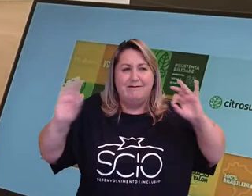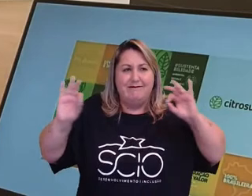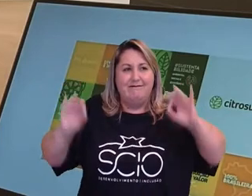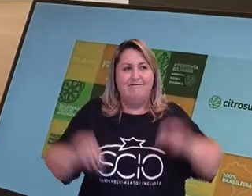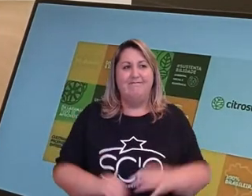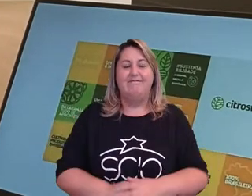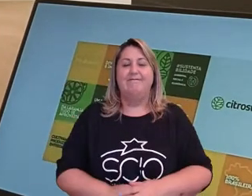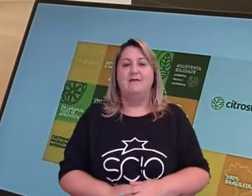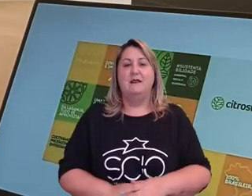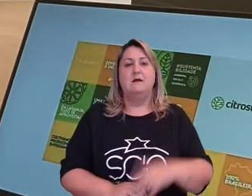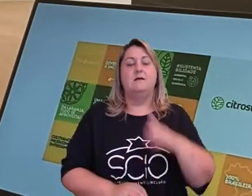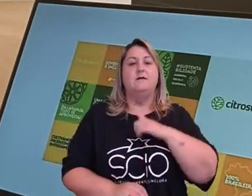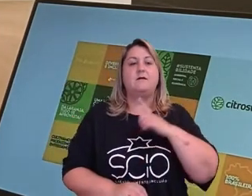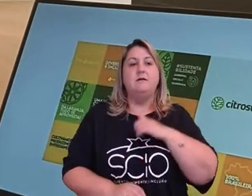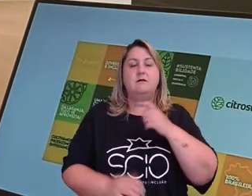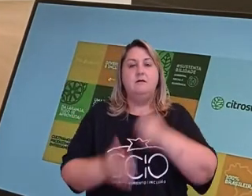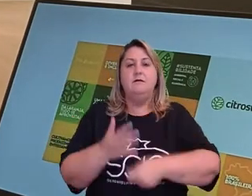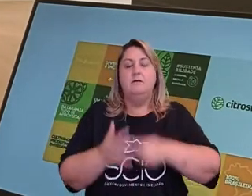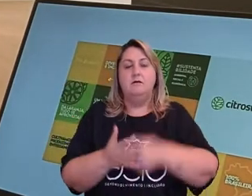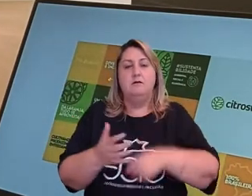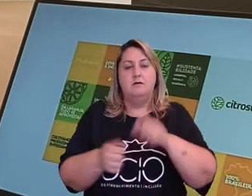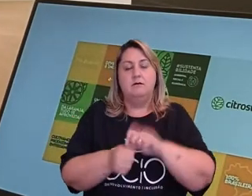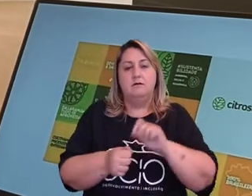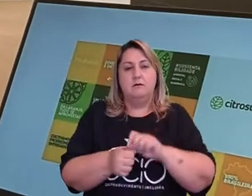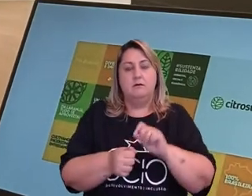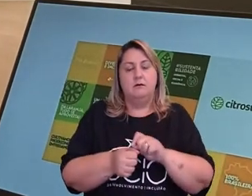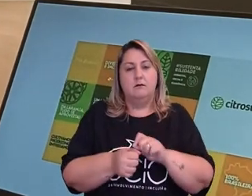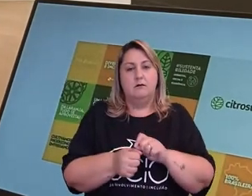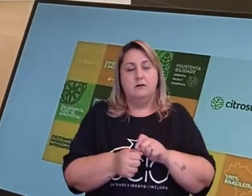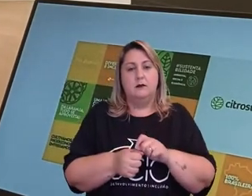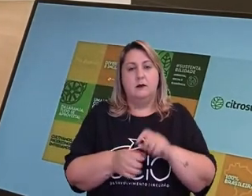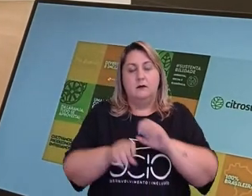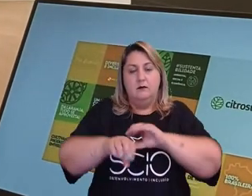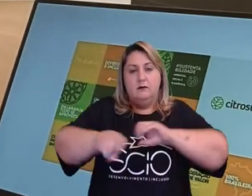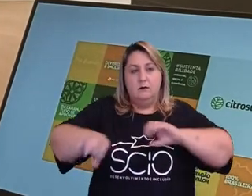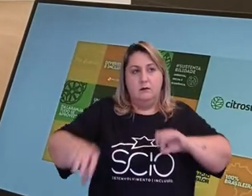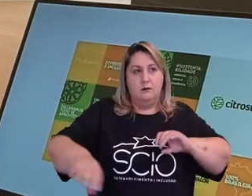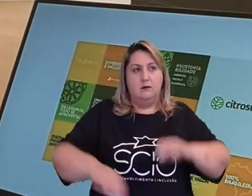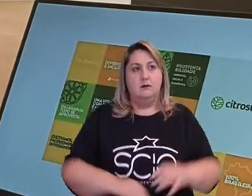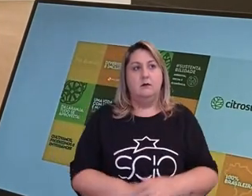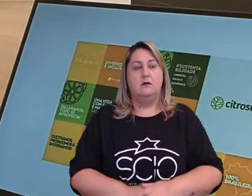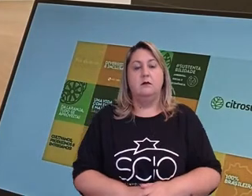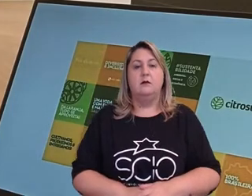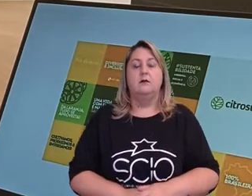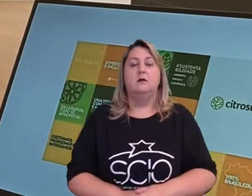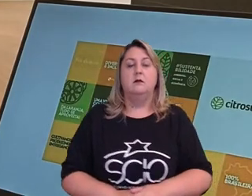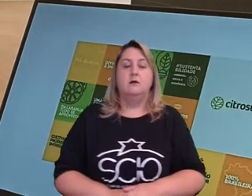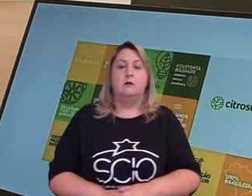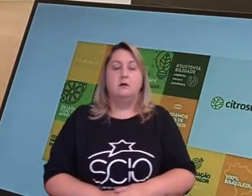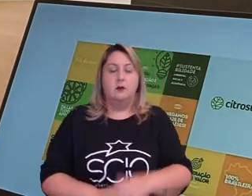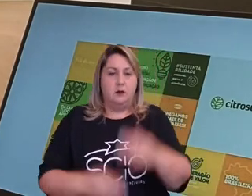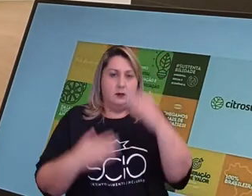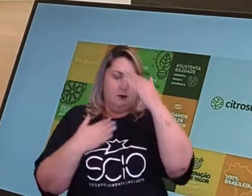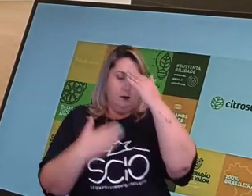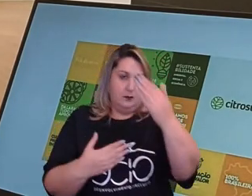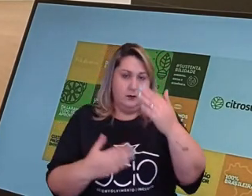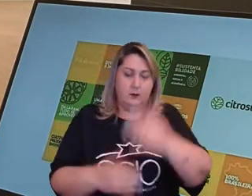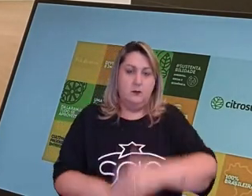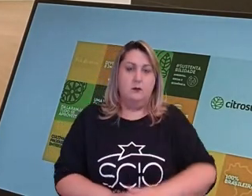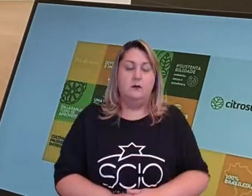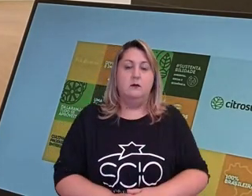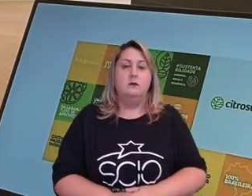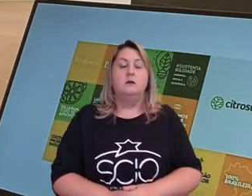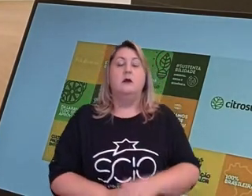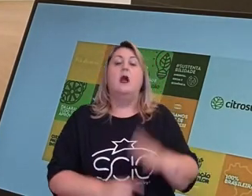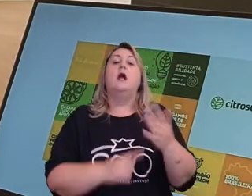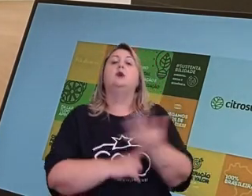Tivemos que nos desafiar este ano para fazer online, mas tem sido um baita sucesso. Obrigado por todo mundo aí que ajudou a